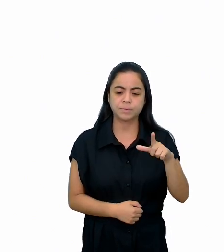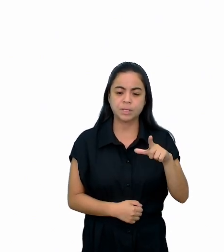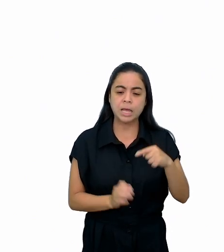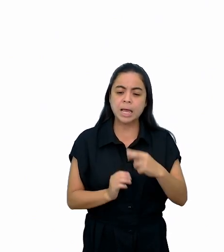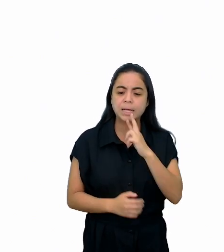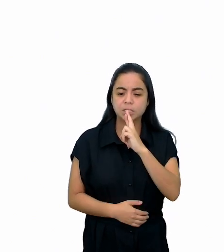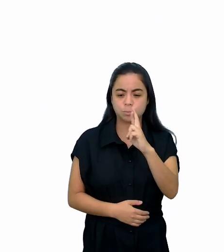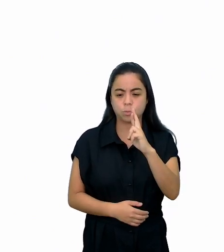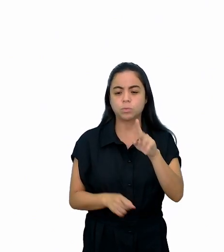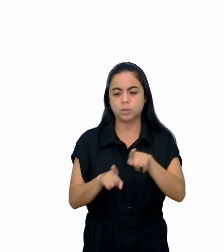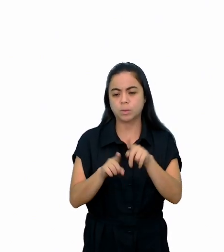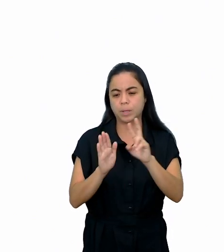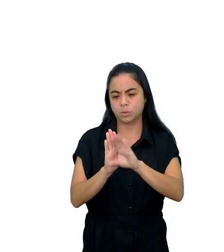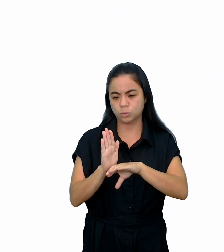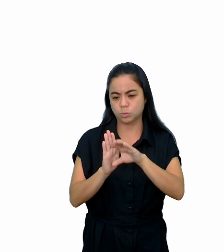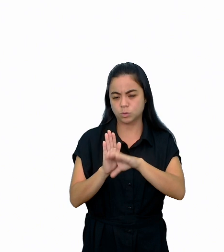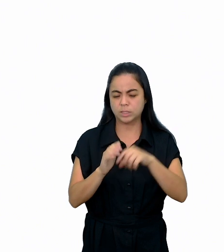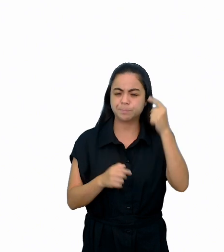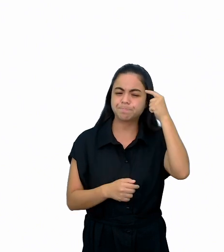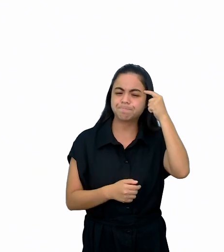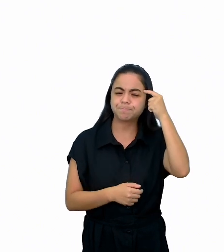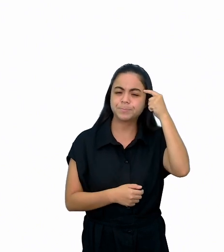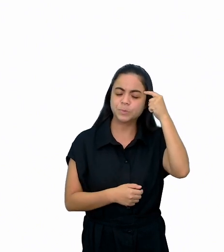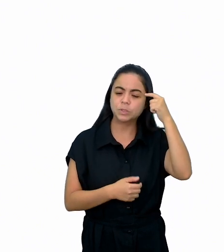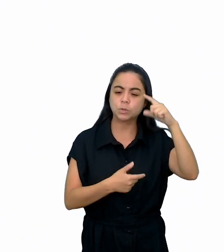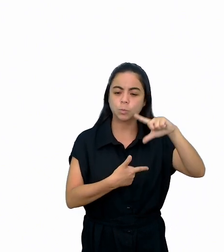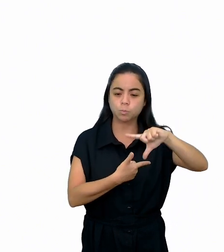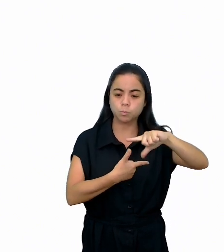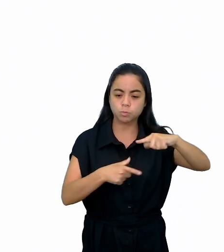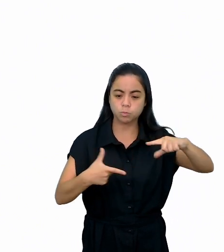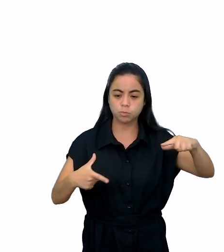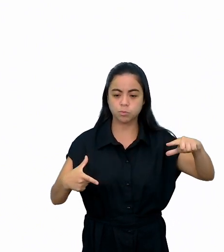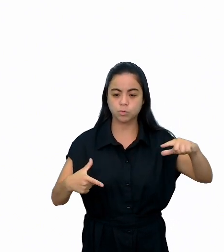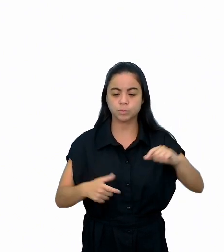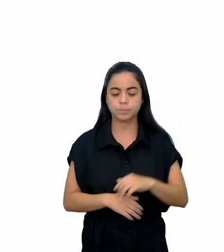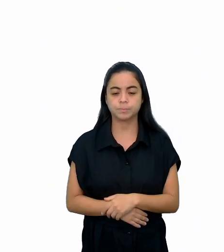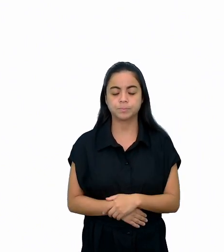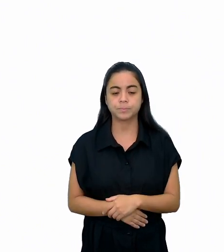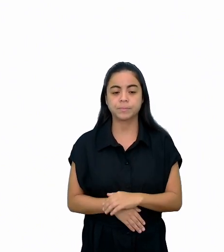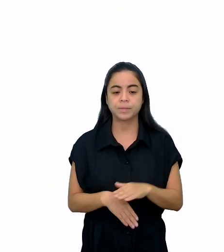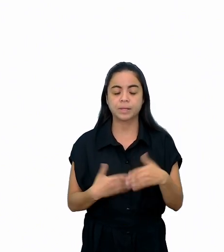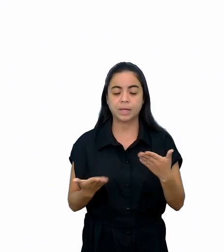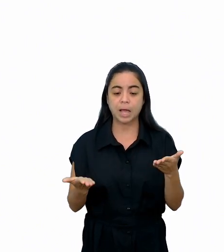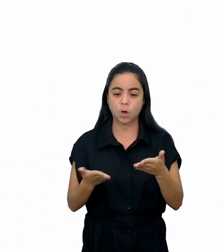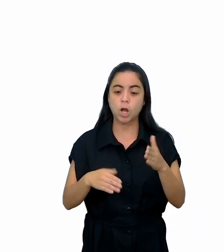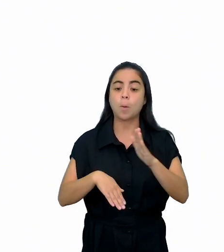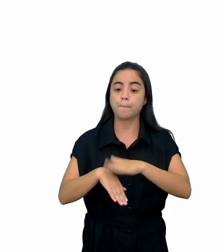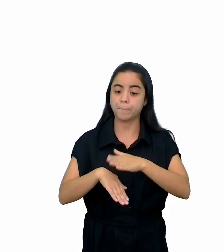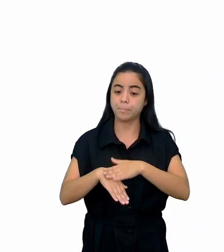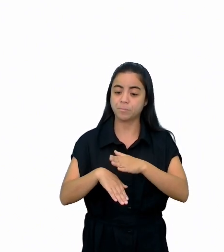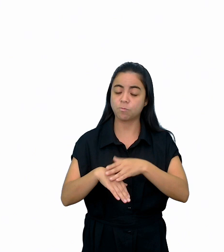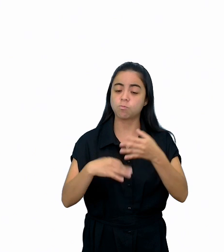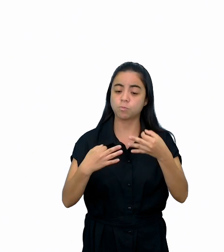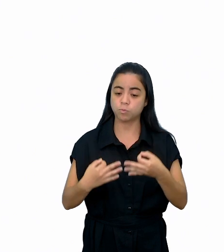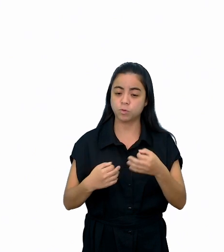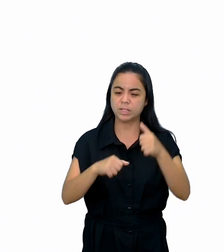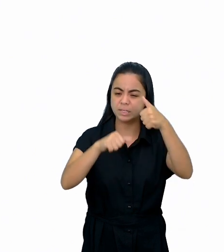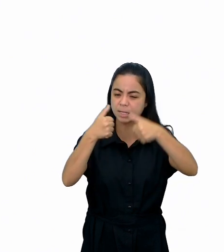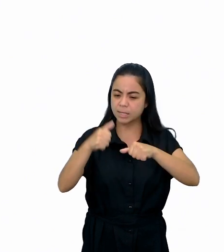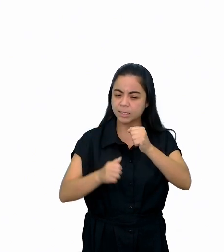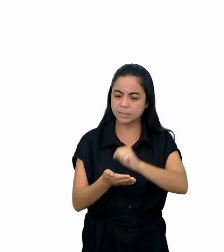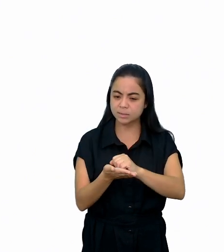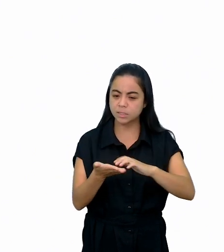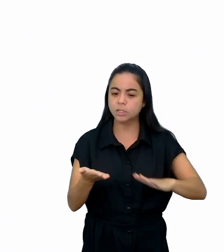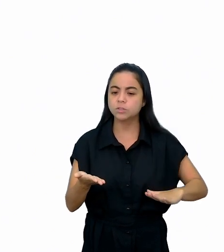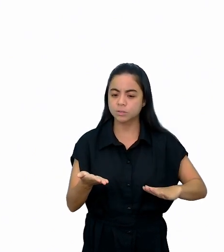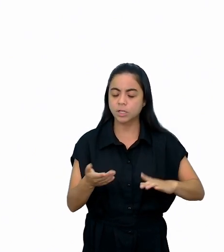alguns conceitos que permeiam o pensamento geométrico. Agora a gente vai pôr a mão na massa e analisar uma atividade